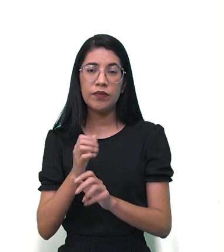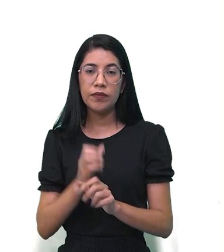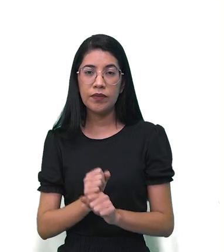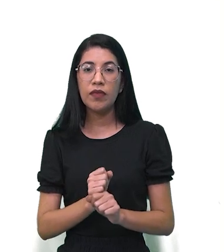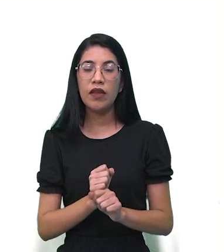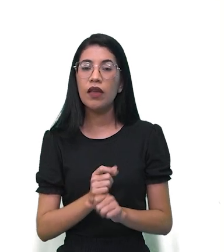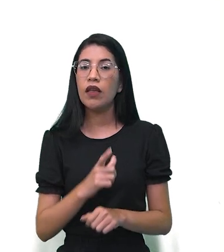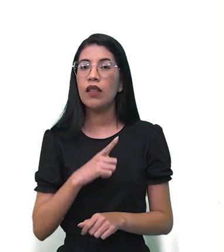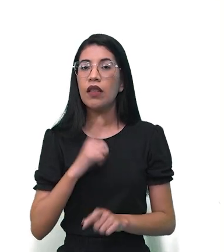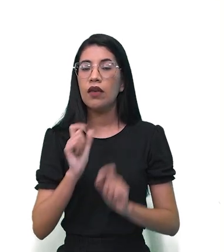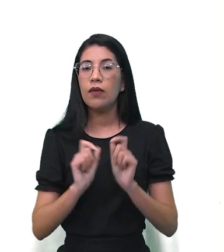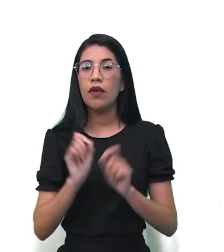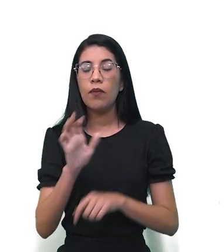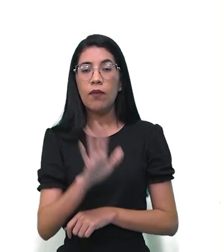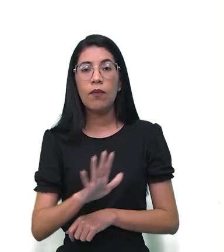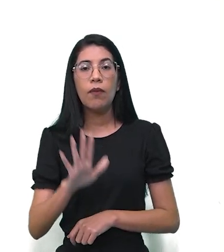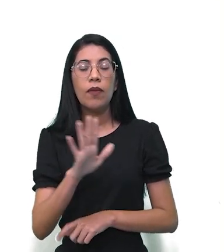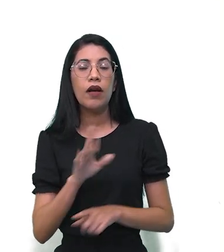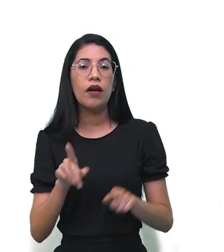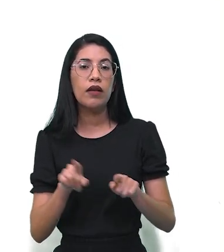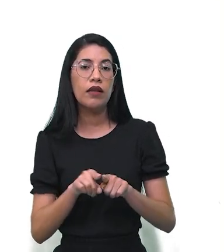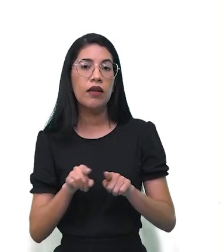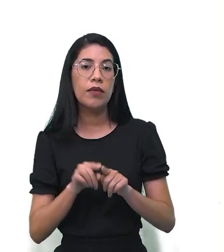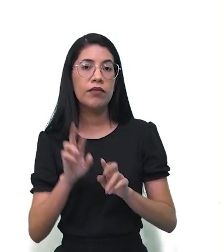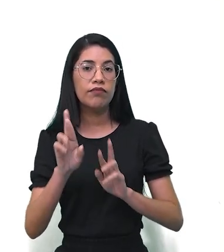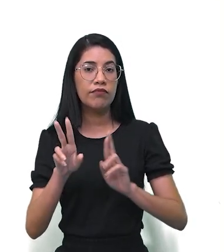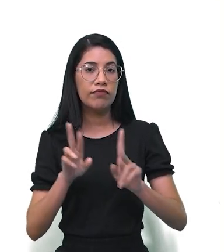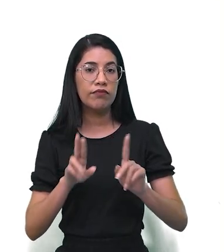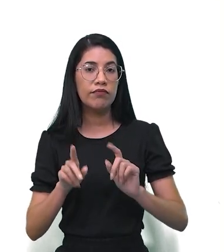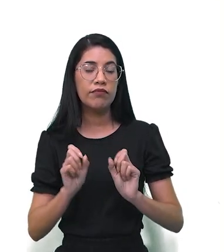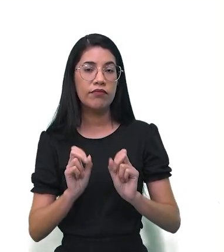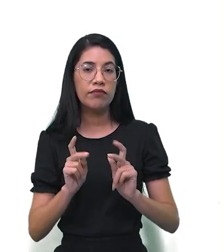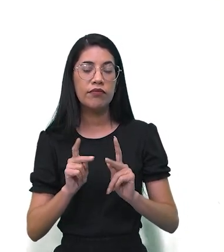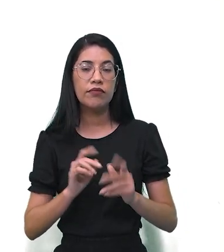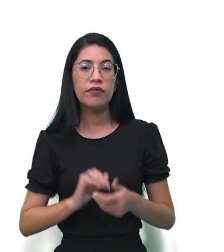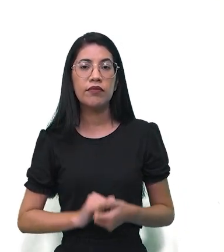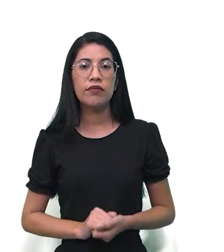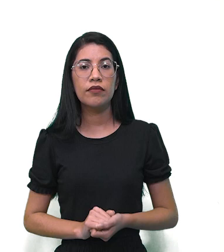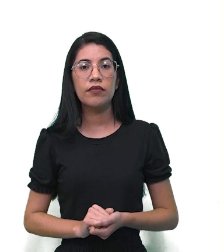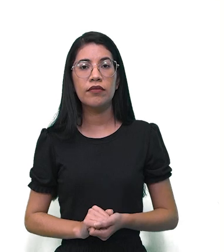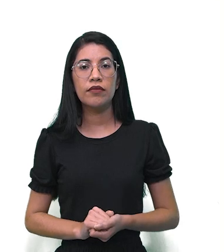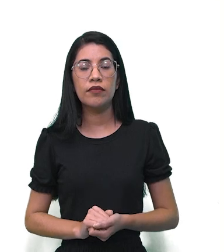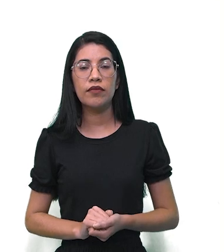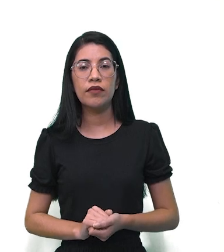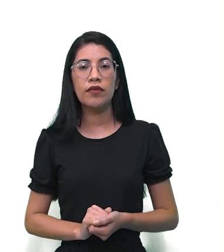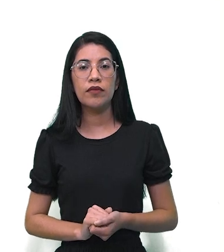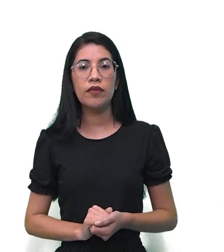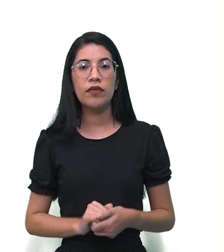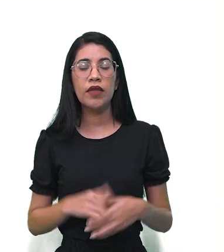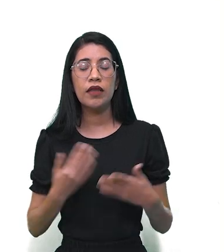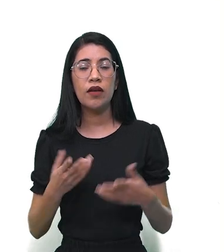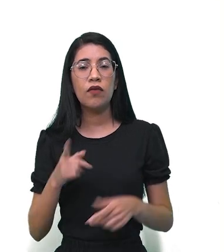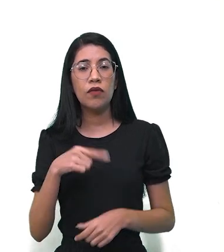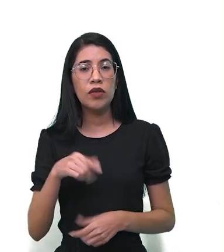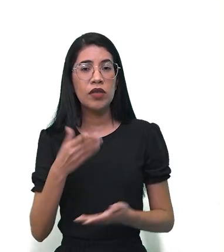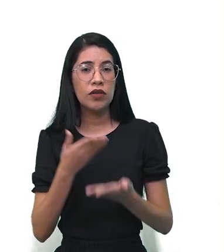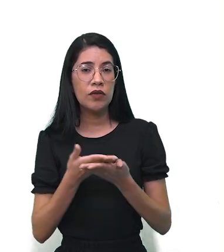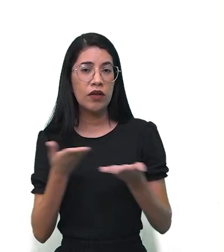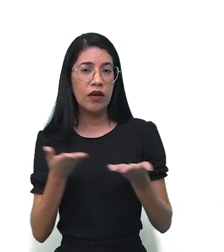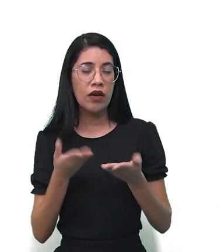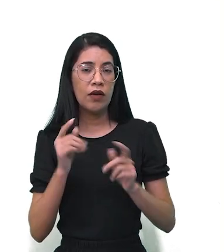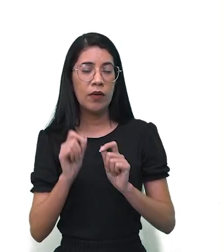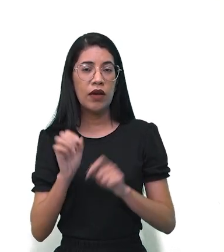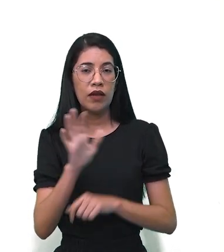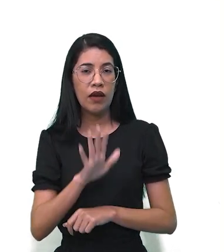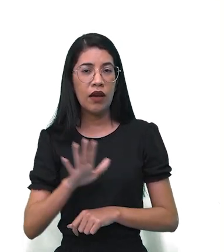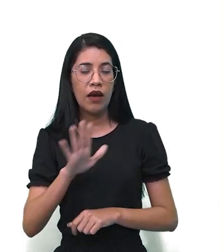Nós teremos uma área também diferente, tá? Bom, pessoal, então vocês viram que o estudo